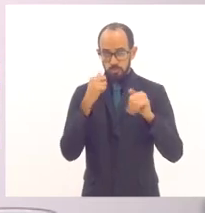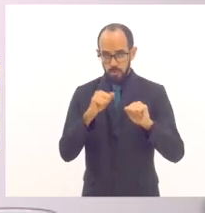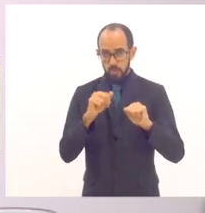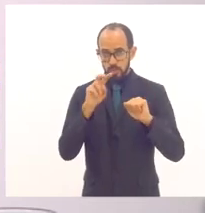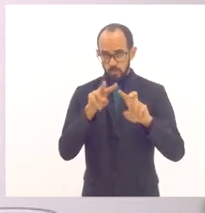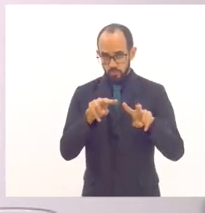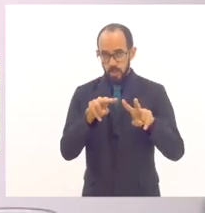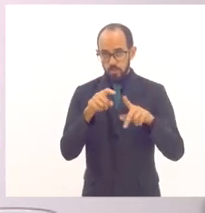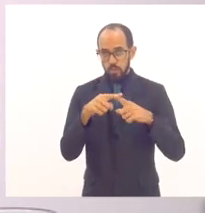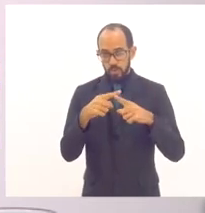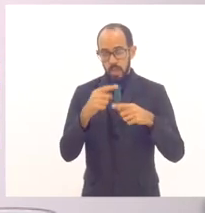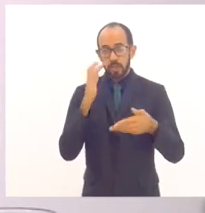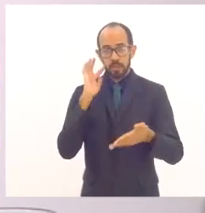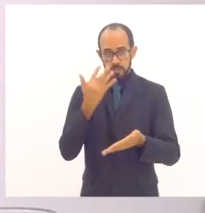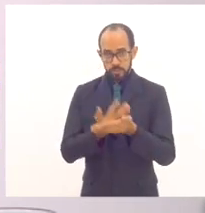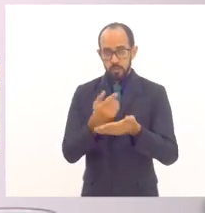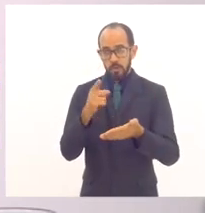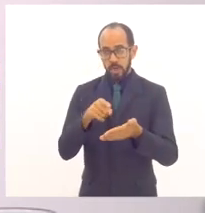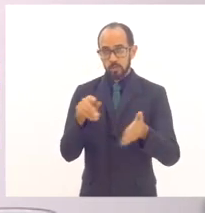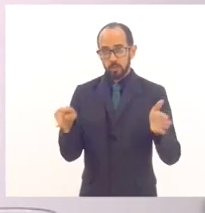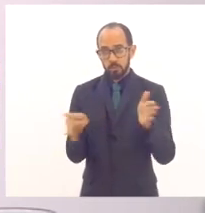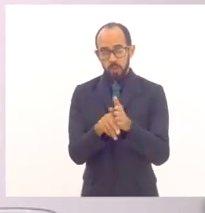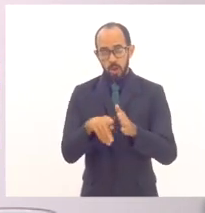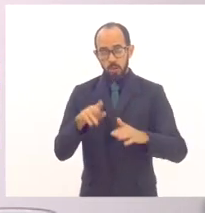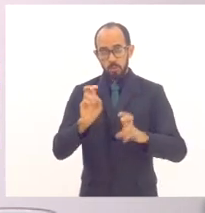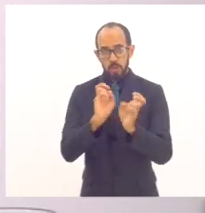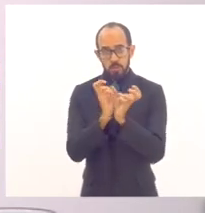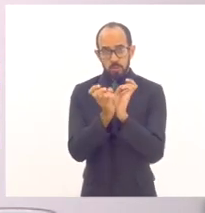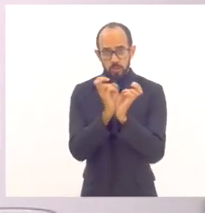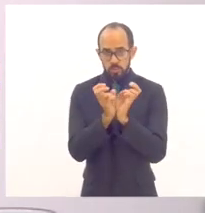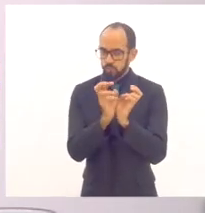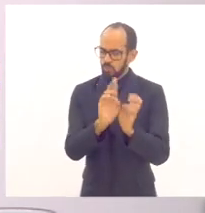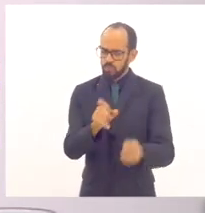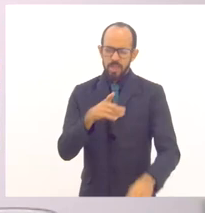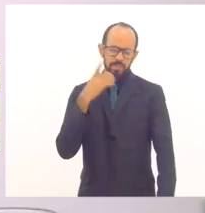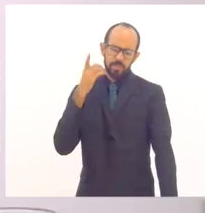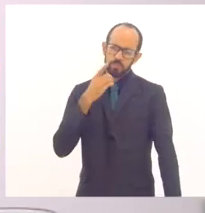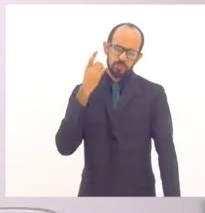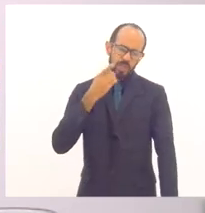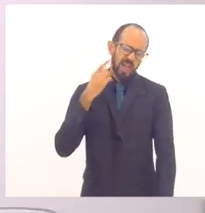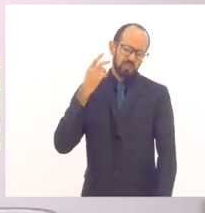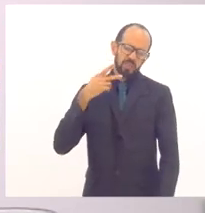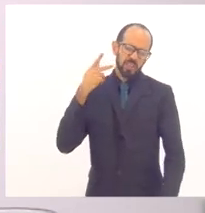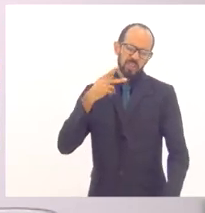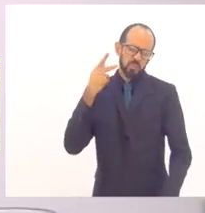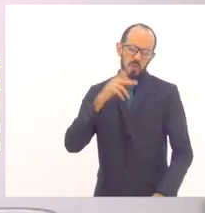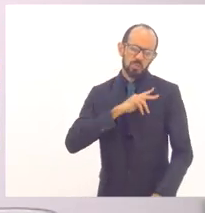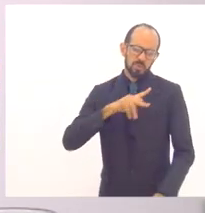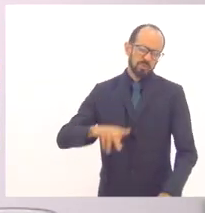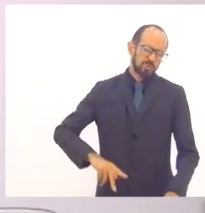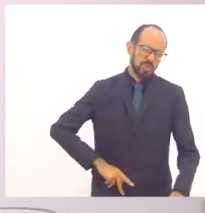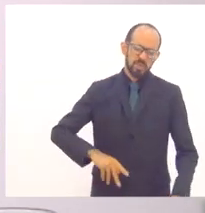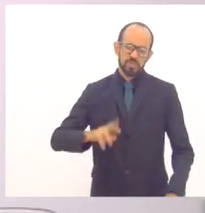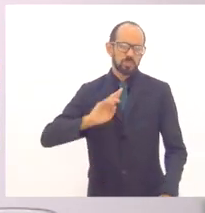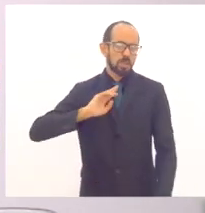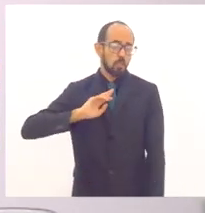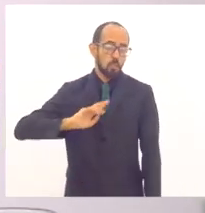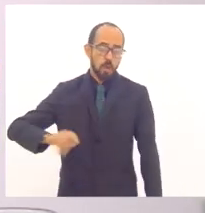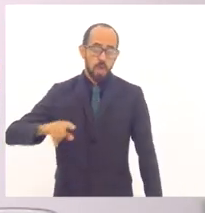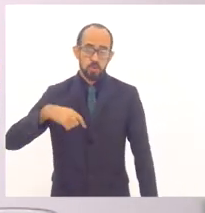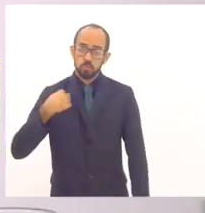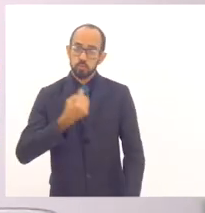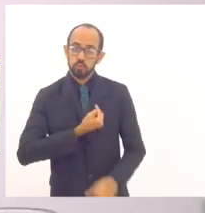são os capoeiristas, não é parlamentar, não é, enfim, presidente, deputado, não é ninguém, somos